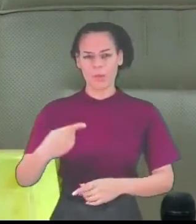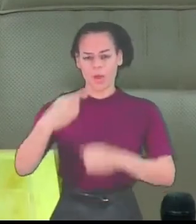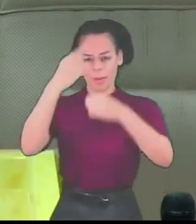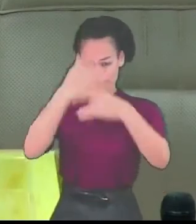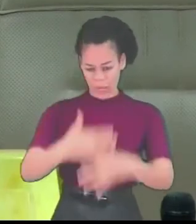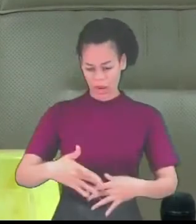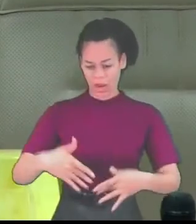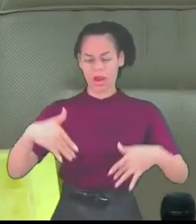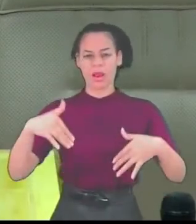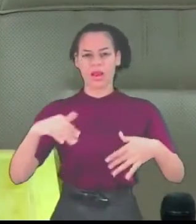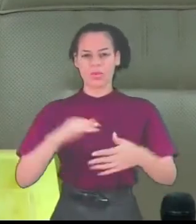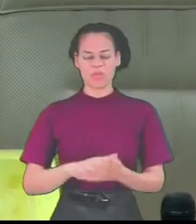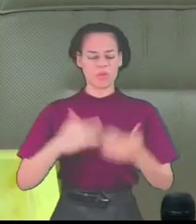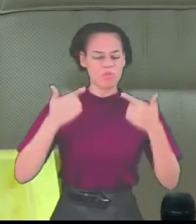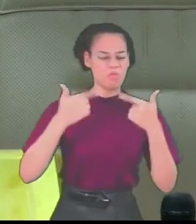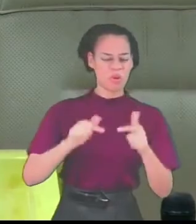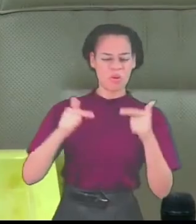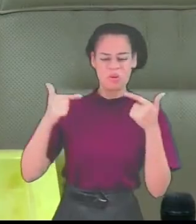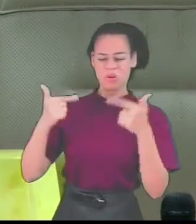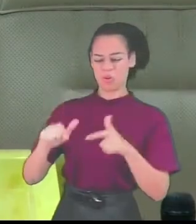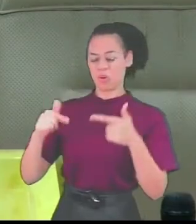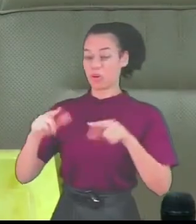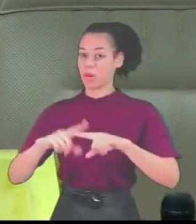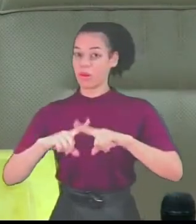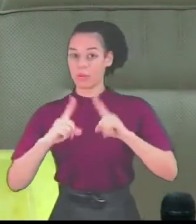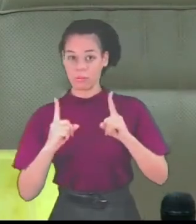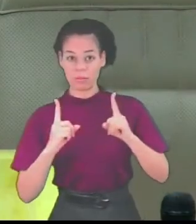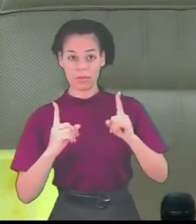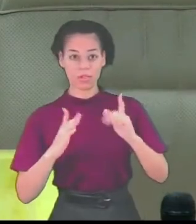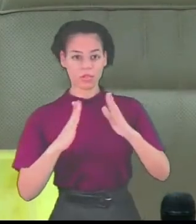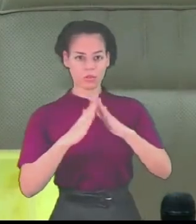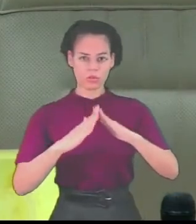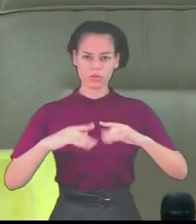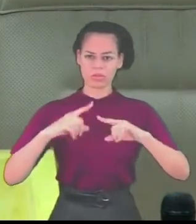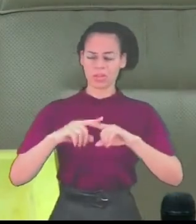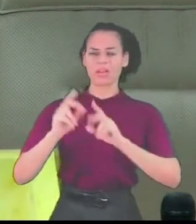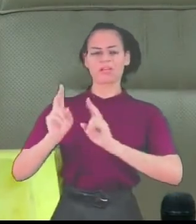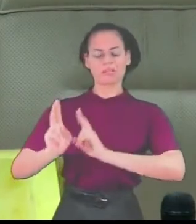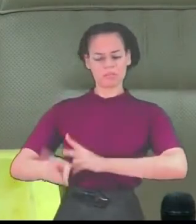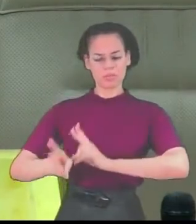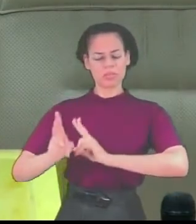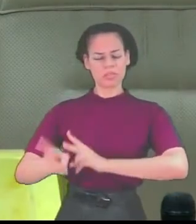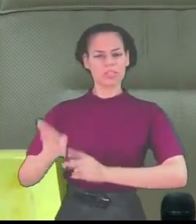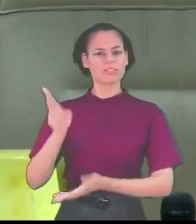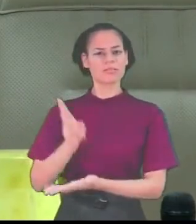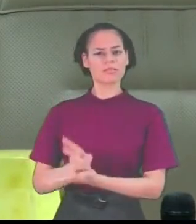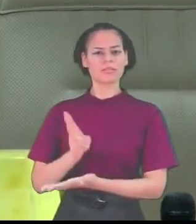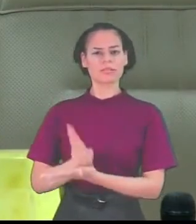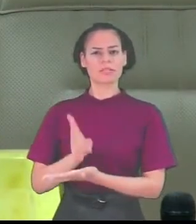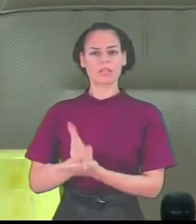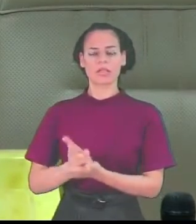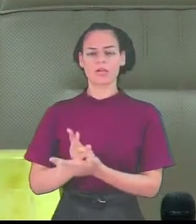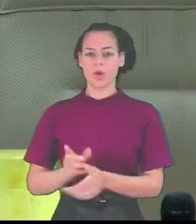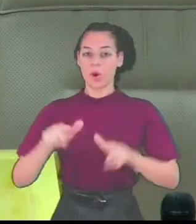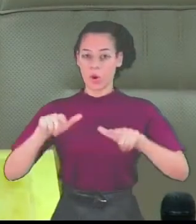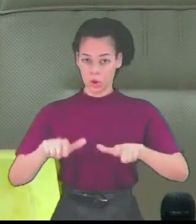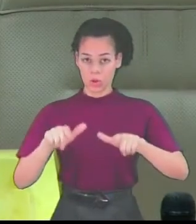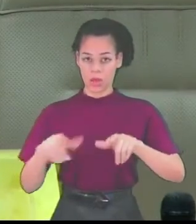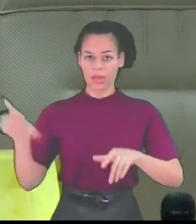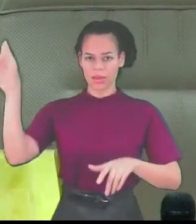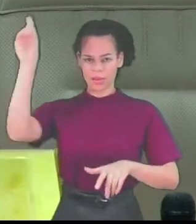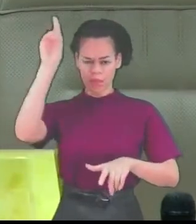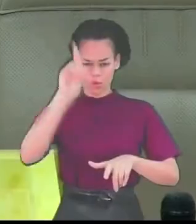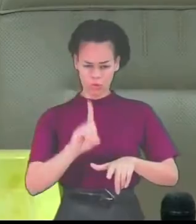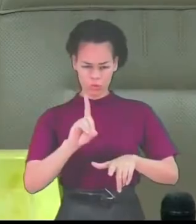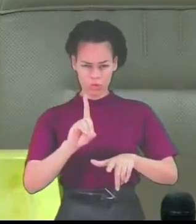de profanação mais o templo Ele sempre foi aonde Deus habitou